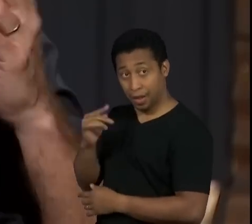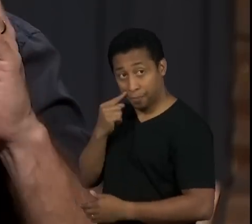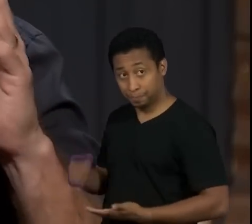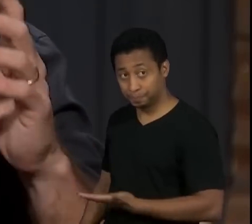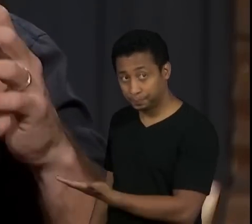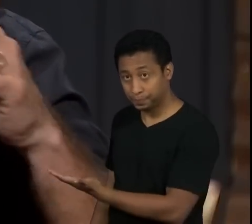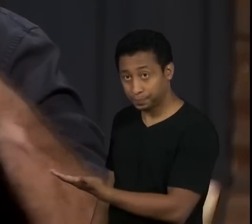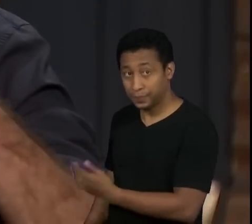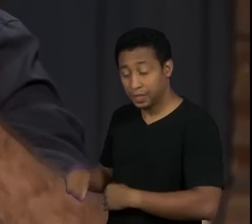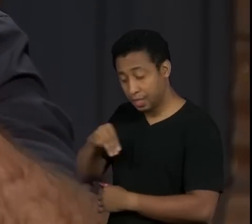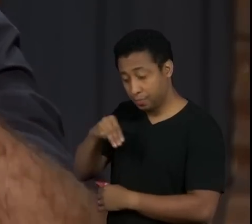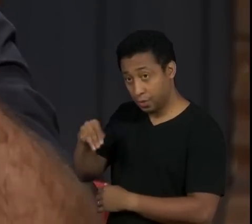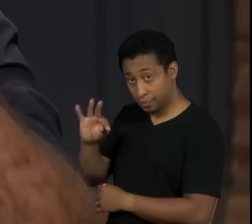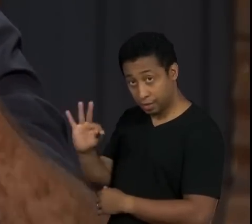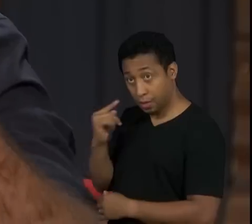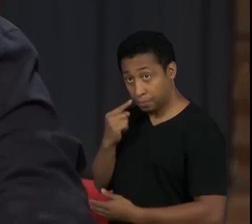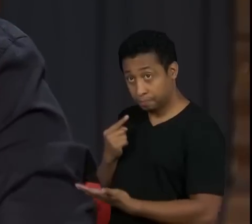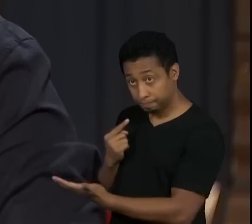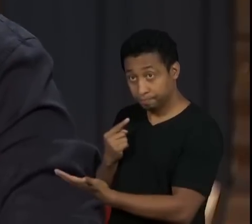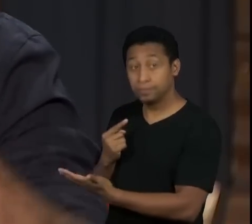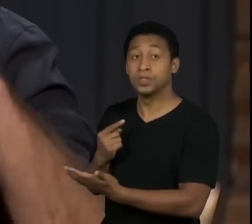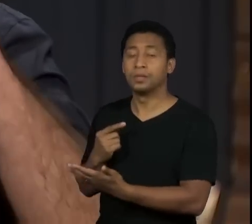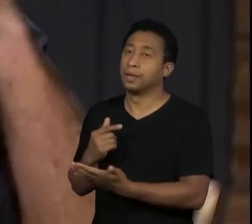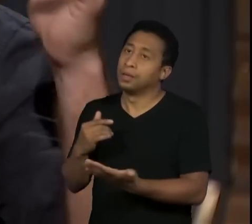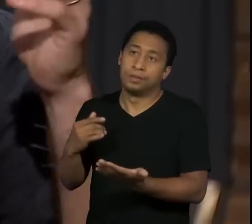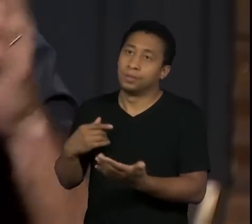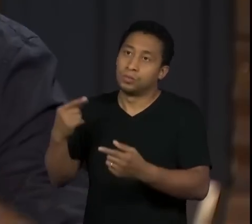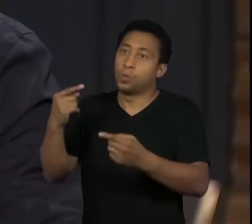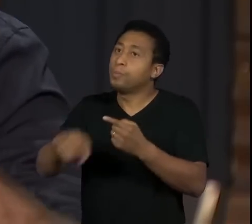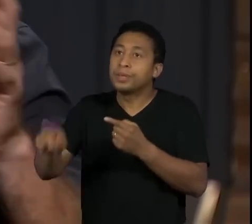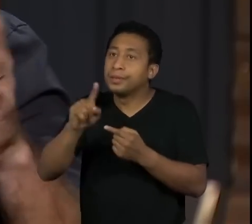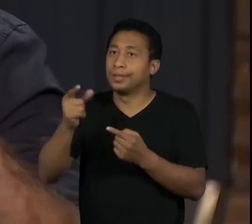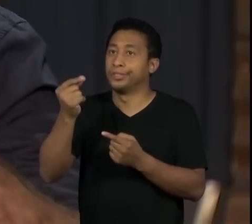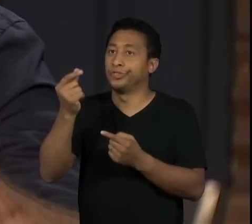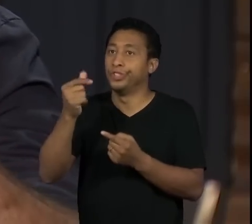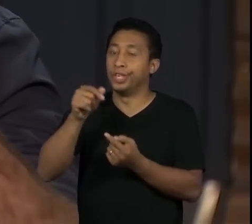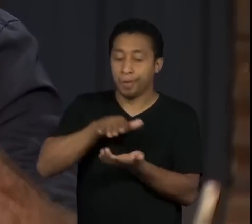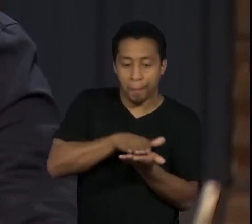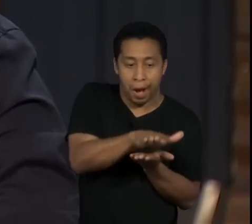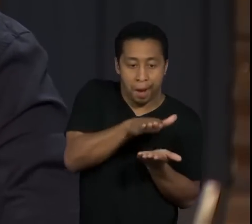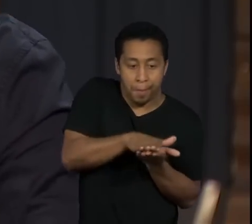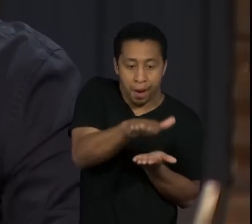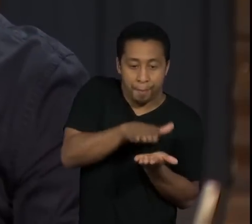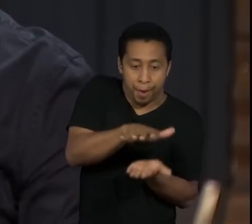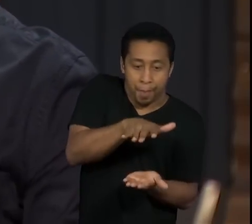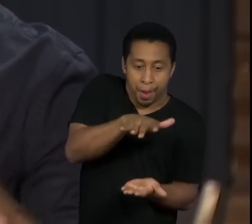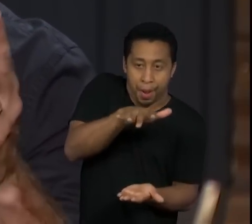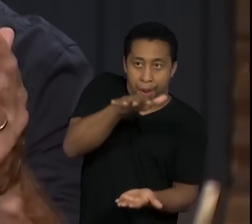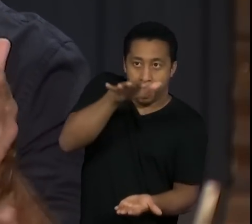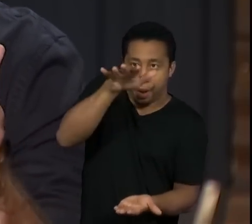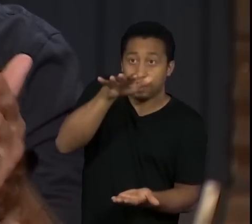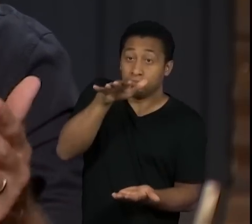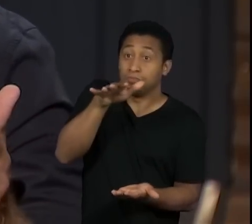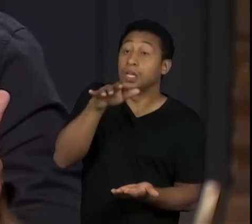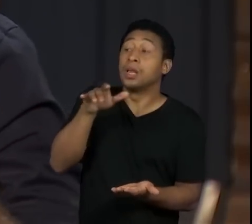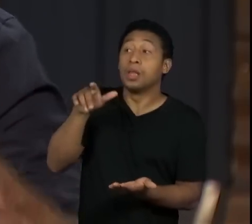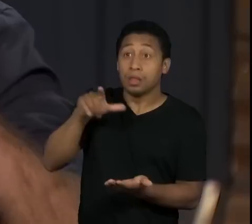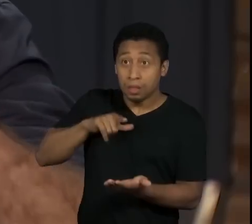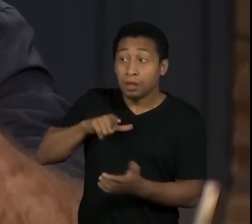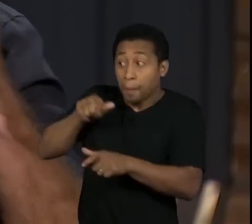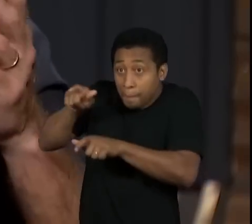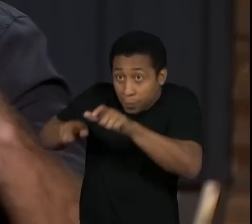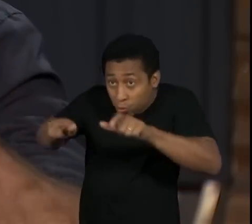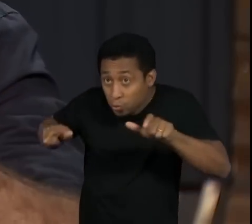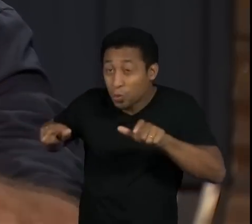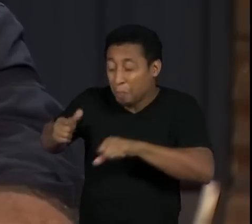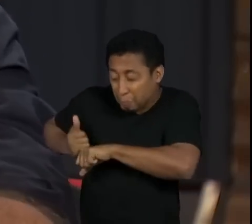algumas situações você emitir, né, dinheiro, para ficar simples assim, não necessariamente é inflacionário. Então você fala, mas a